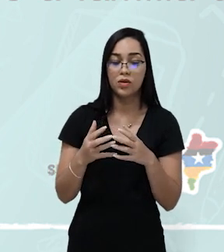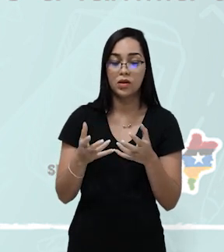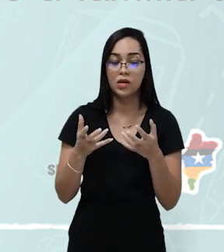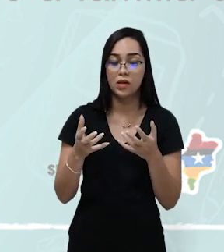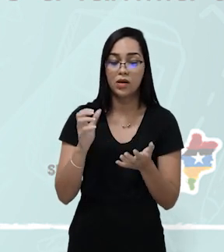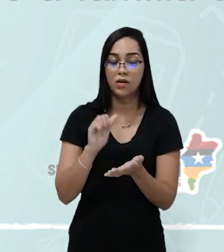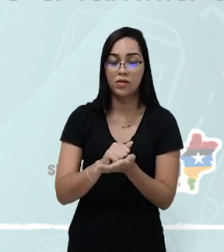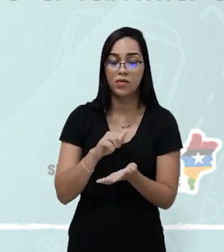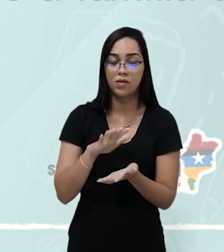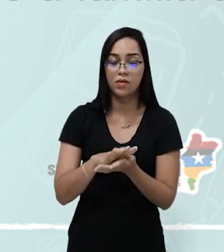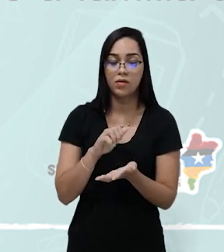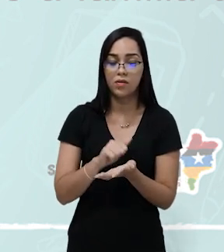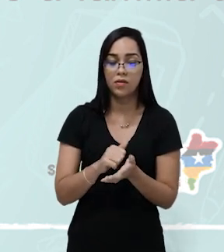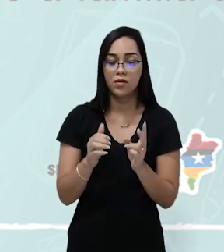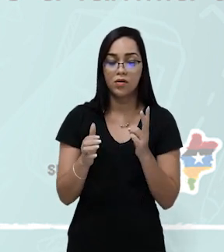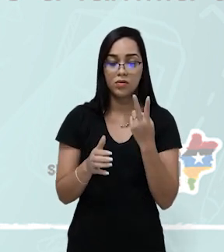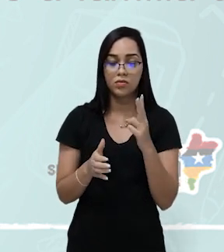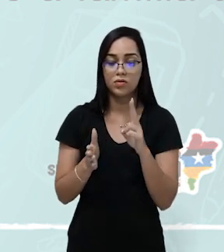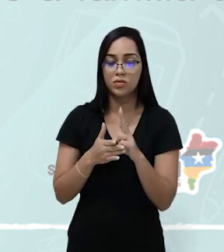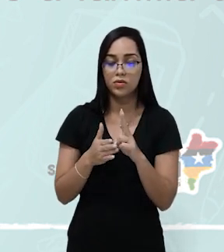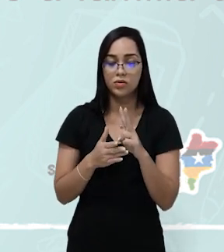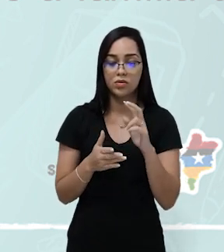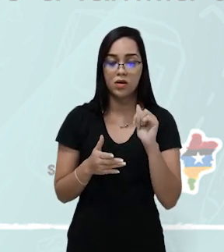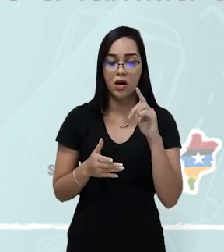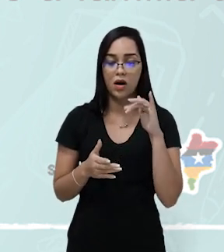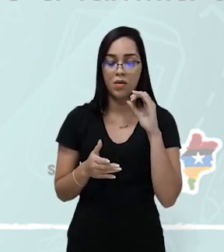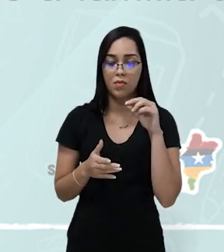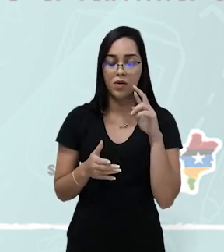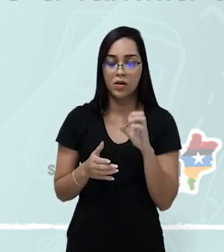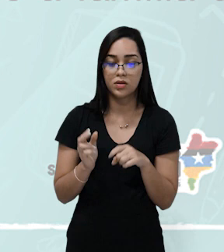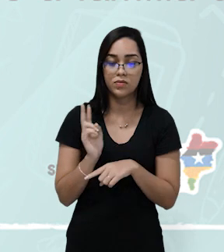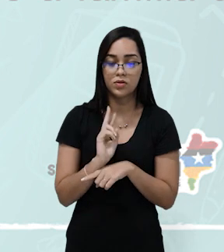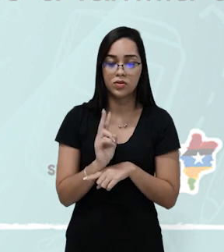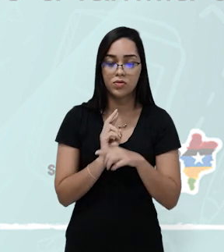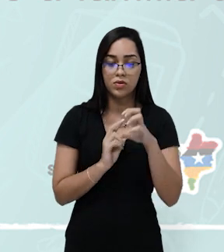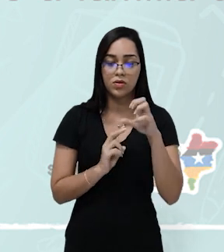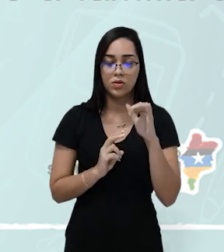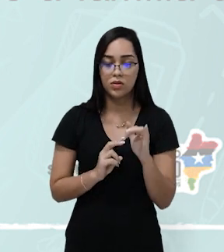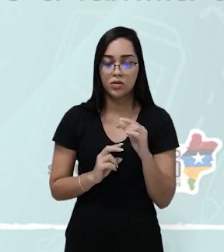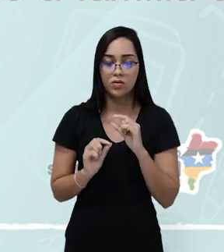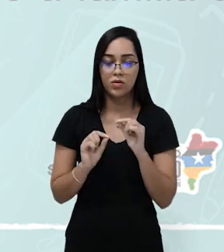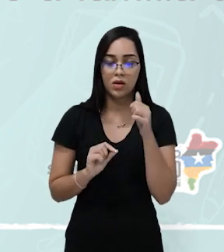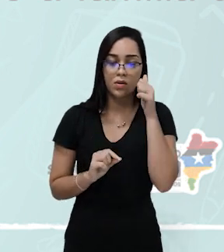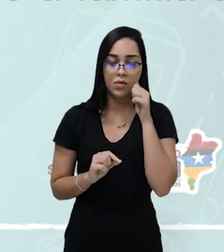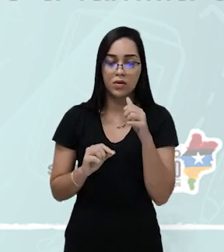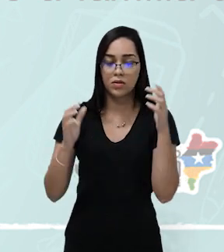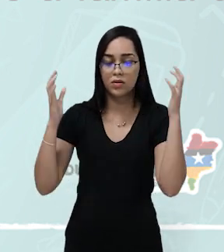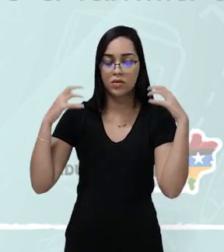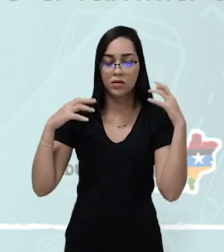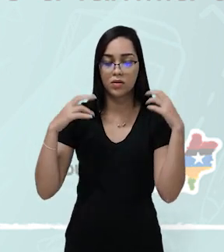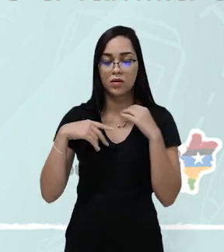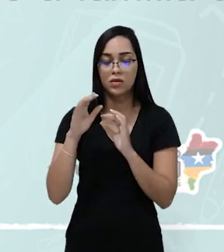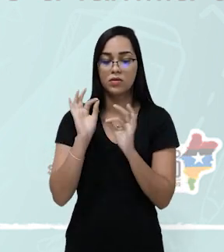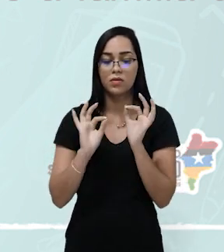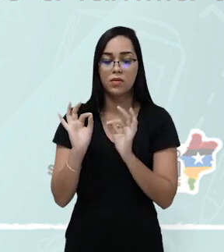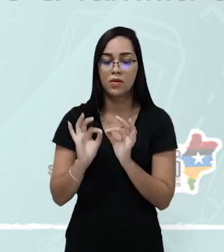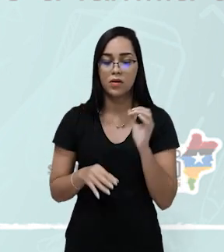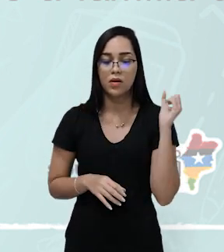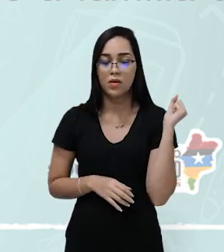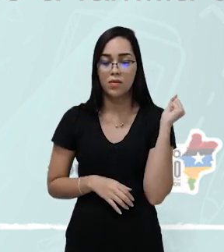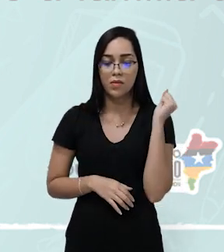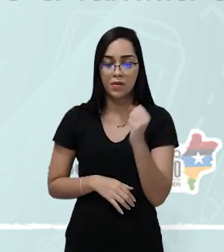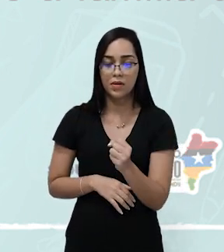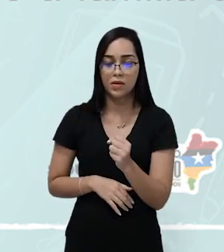de vingança. Então, 2 índios aimorés vigiam Ceci enquanto a moça se banhava e